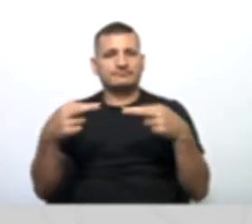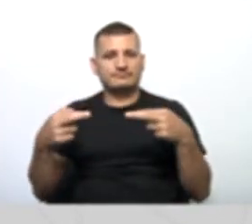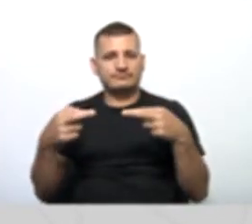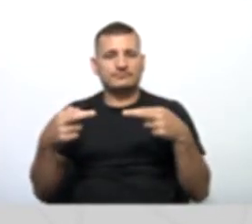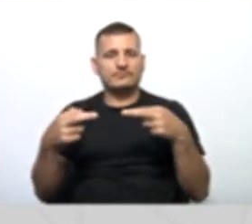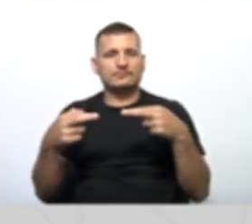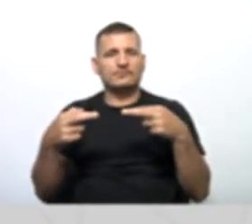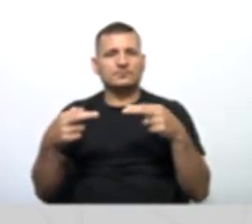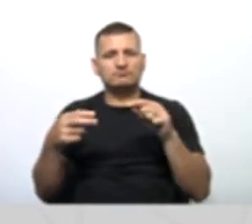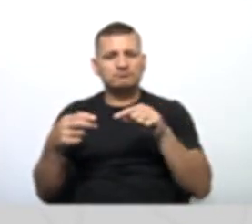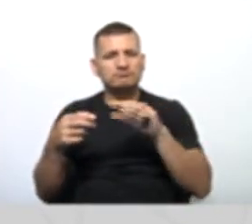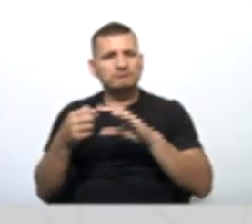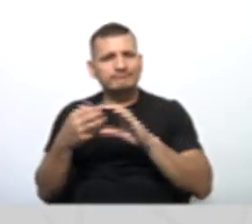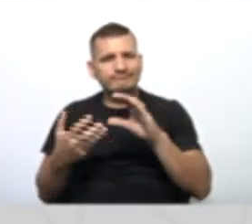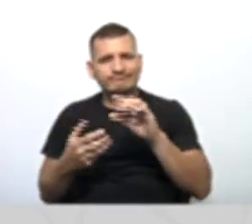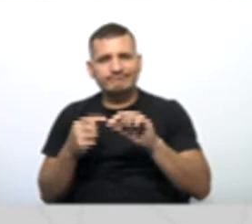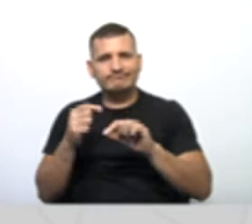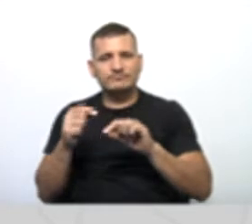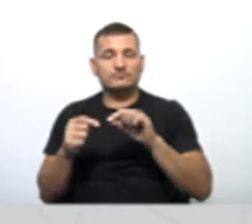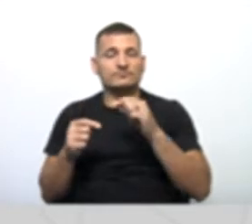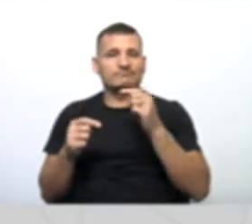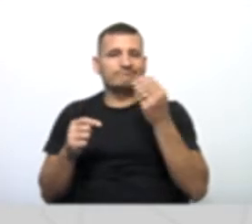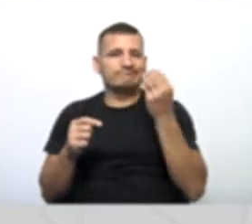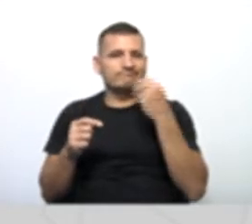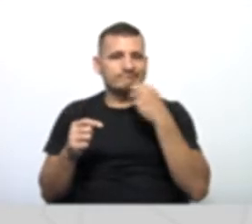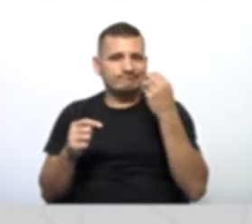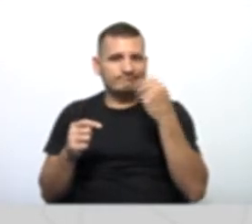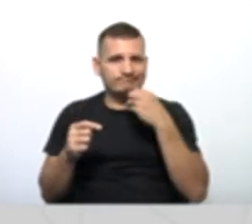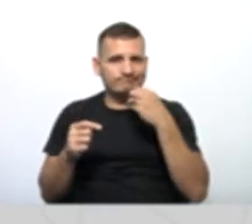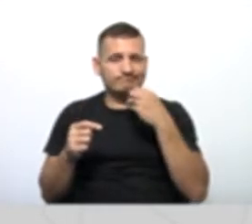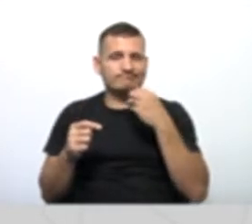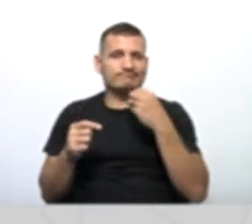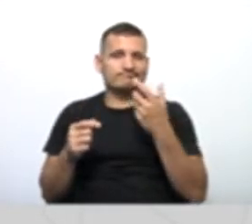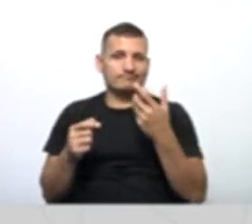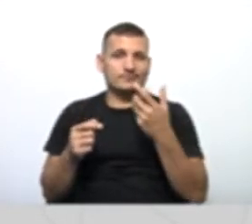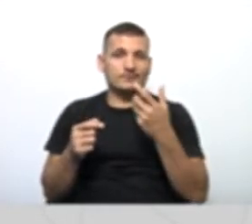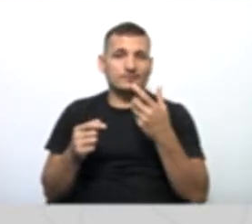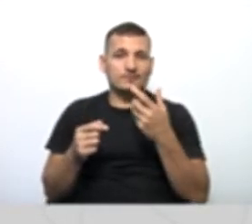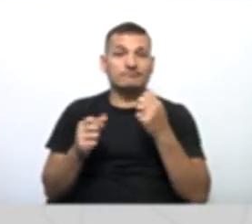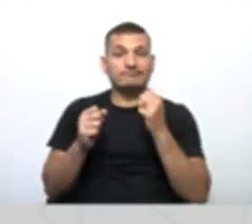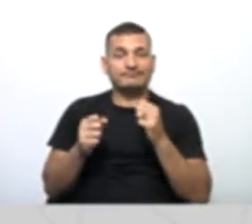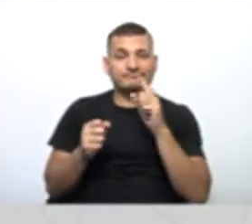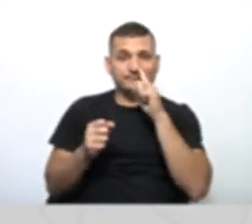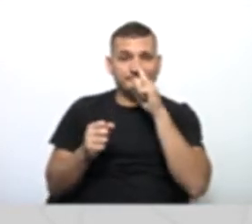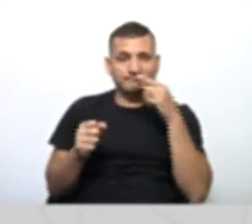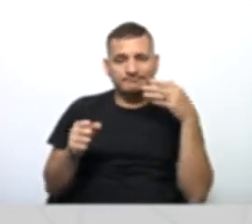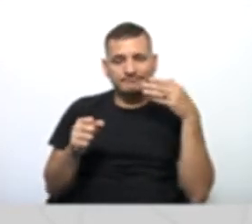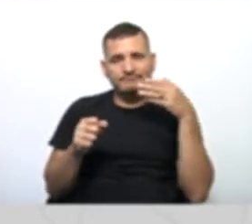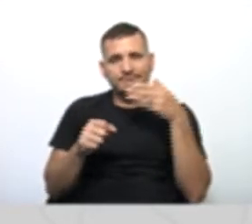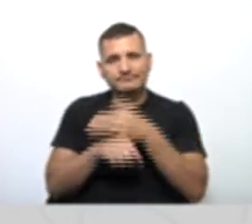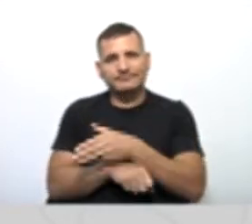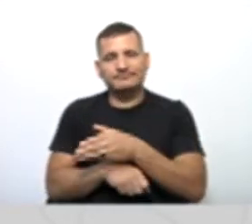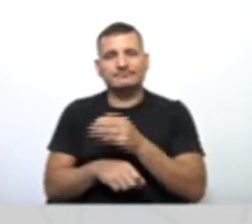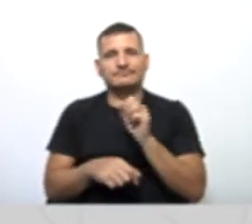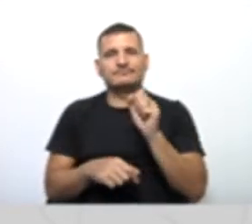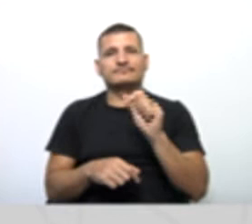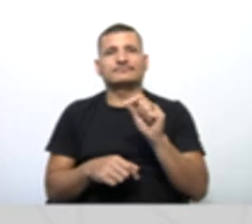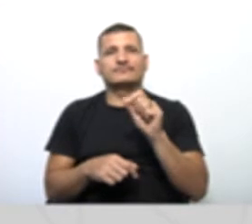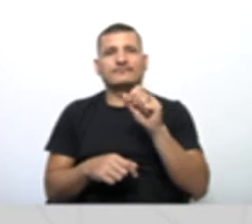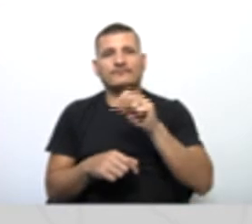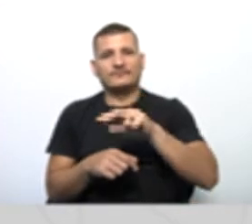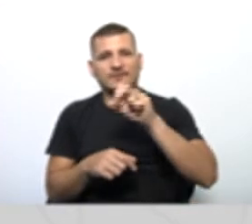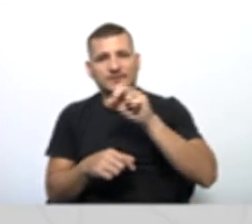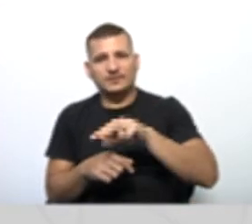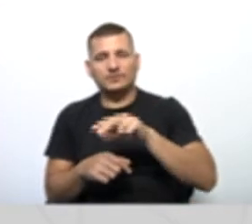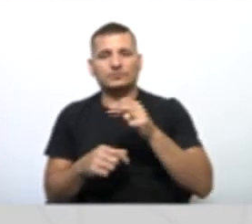uma vulnerabilidade e, consequentemente, expõe a organização a risco. Por exemplo, risco de vírus, que é software malicioso,